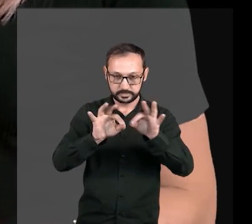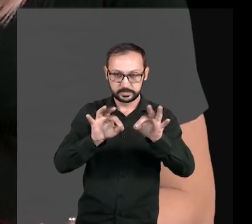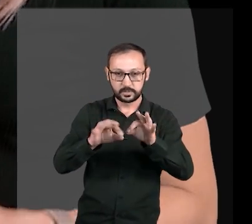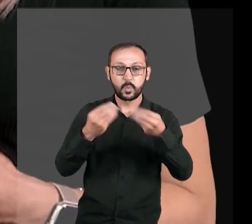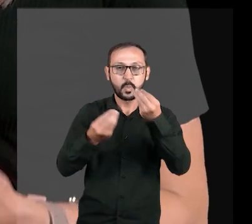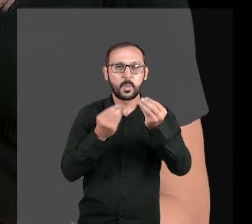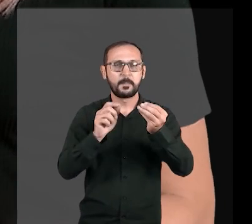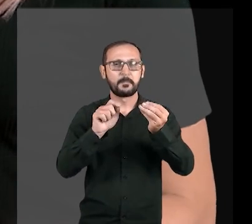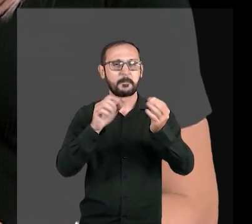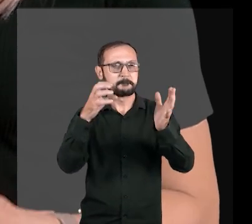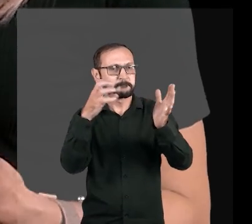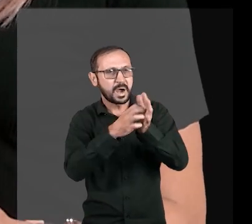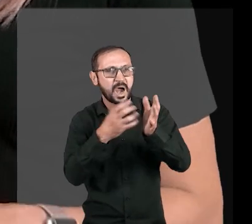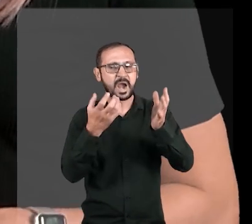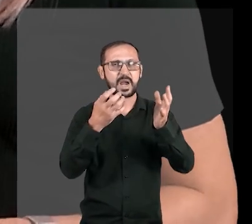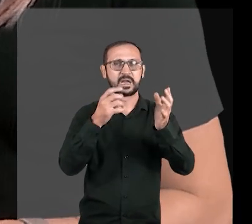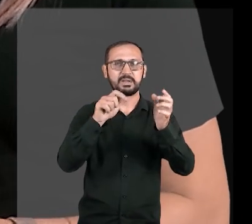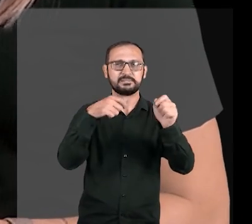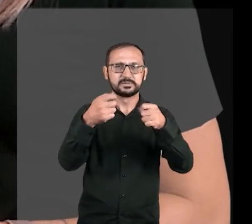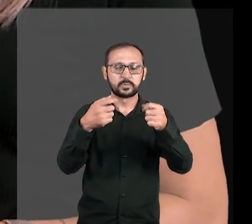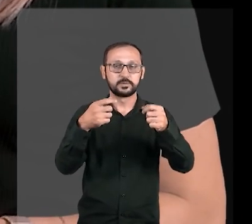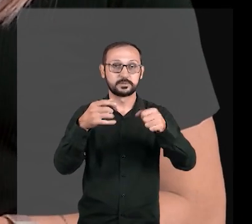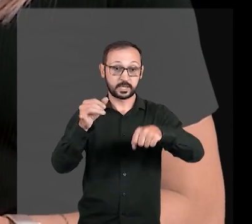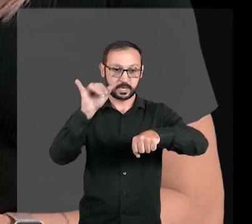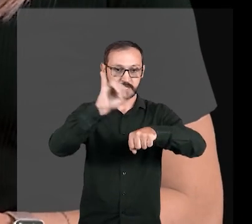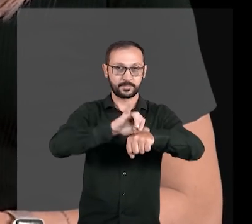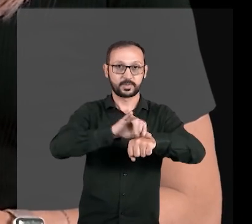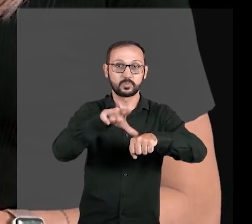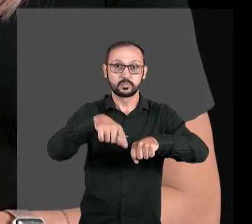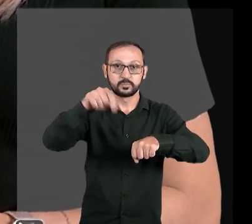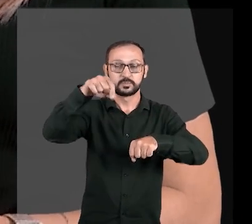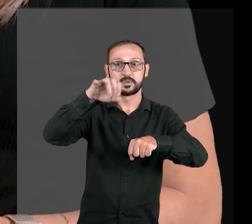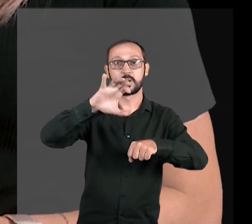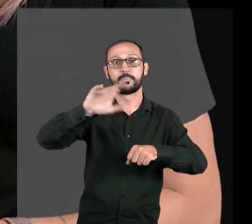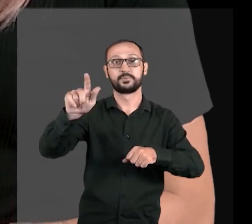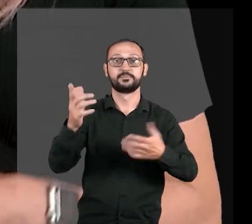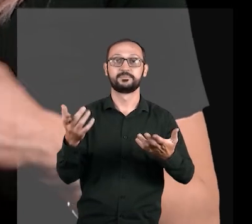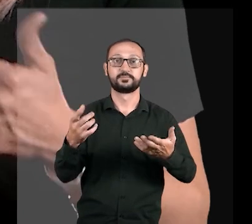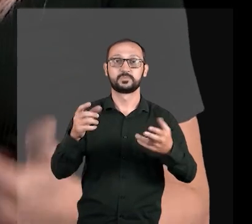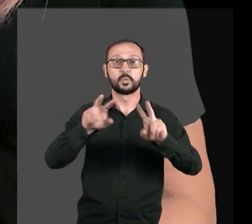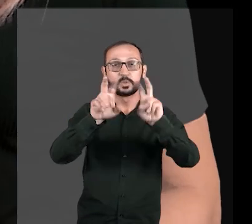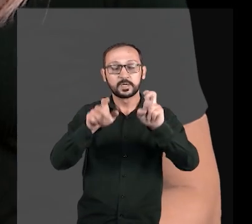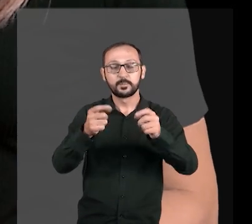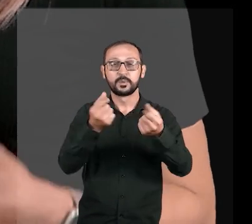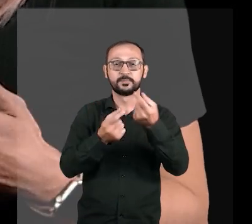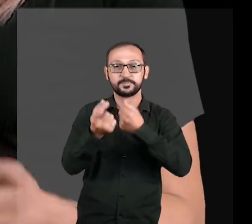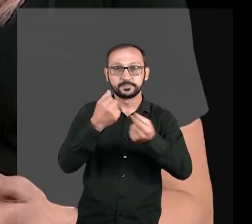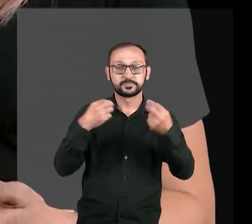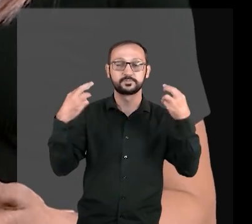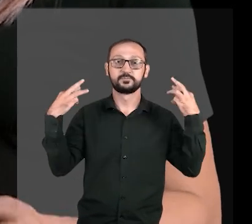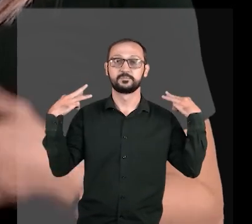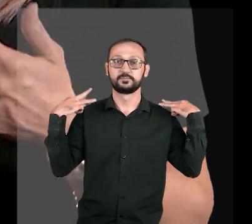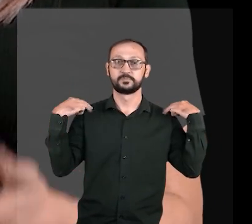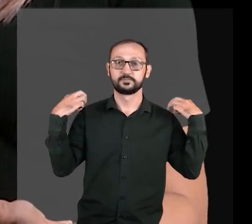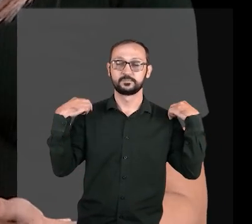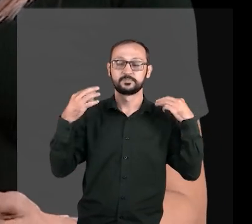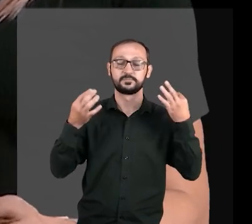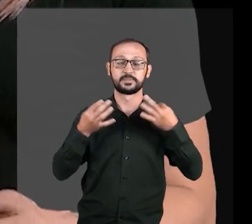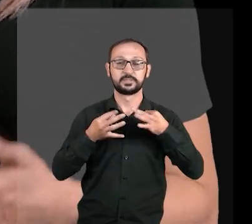do Estado, seus símbolos, além de destacar Campo Grande como a capital. Tratou de economia,